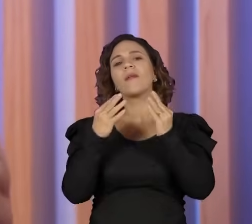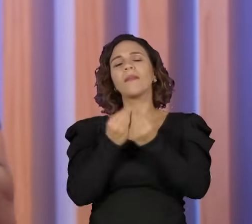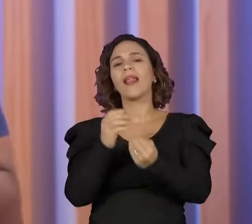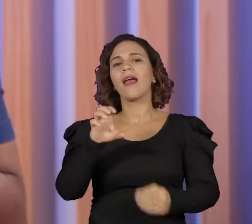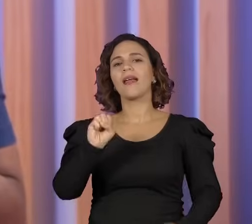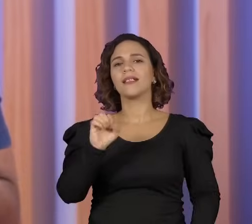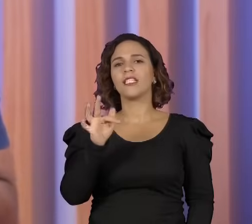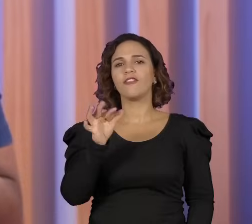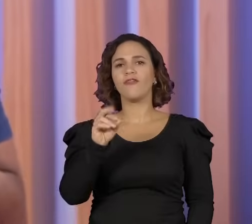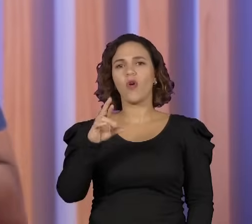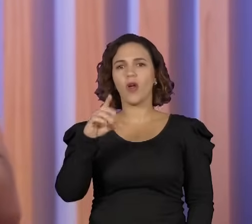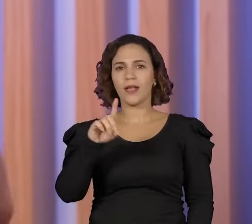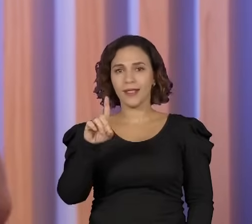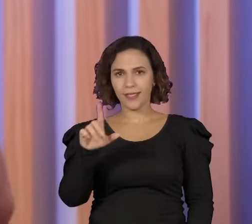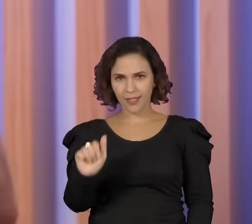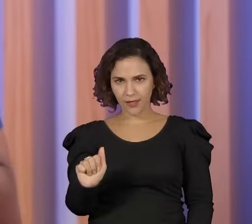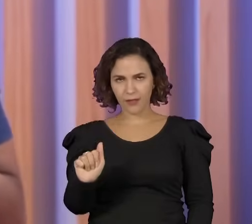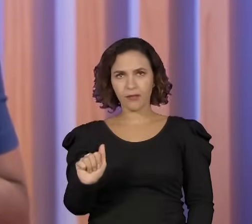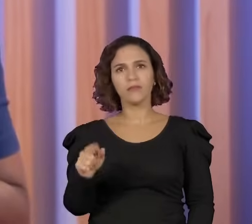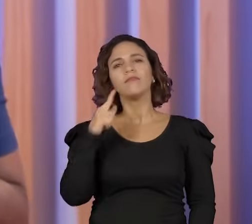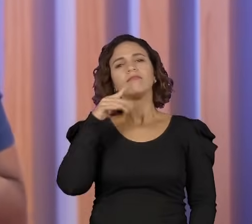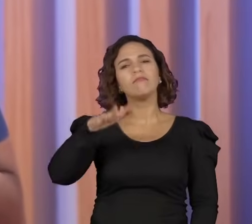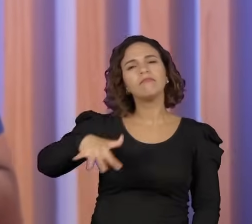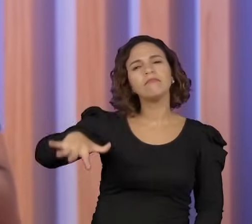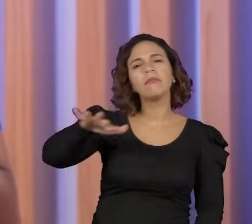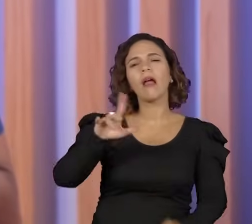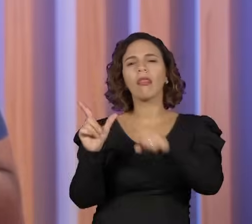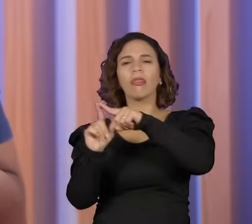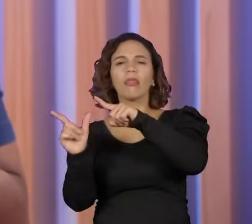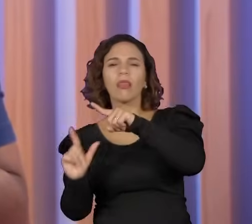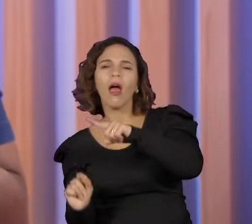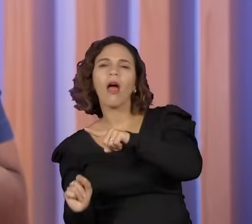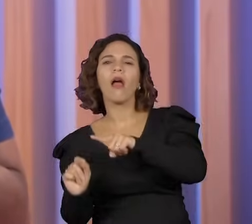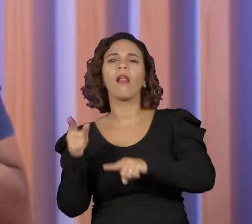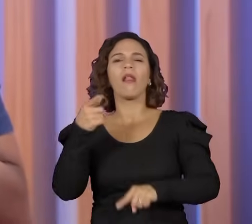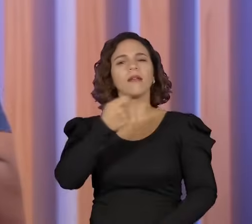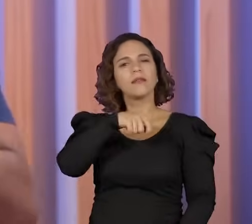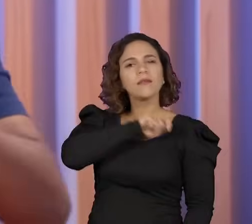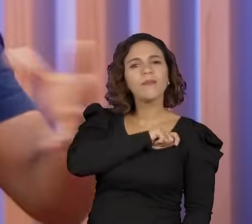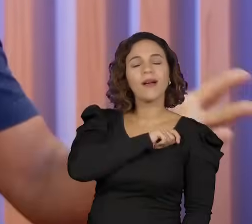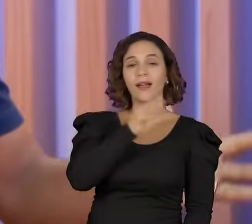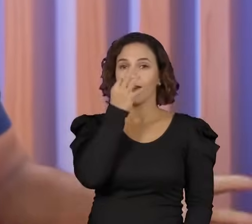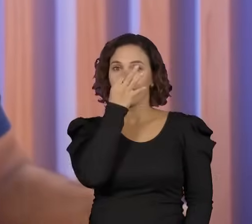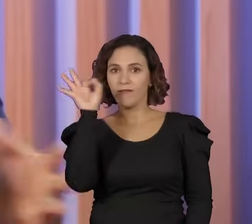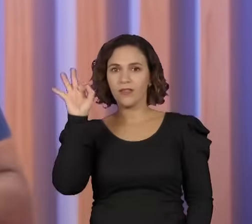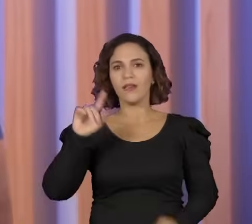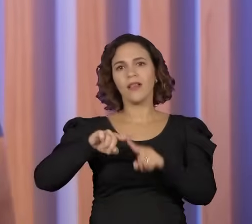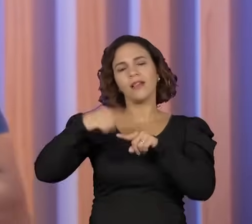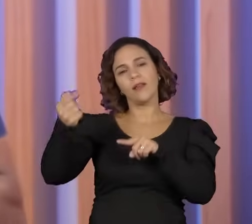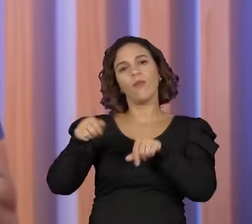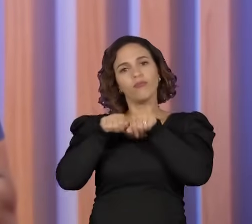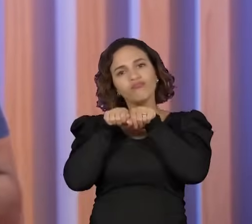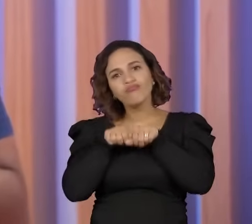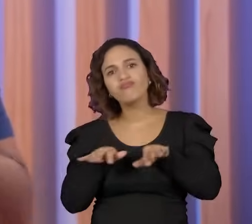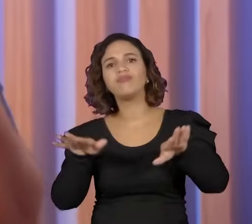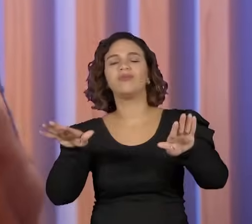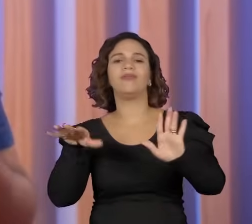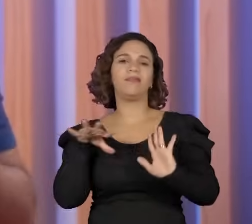né? Então, ali, Itália, Espanha, França, foi que nasceu o tarô. Depois se popularizou para o